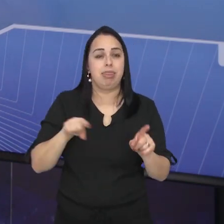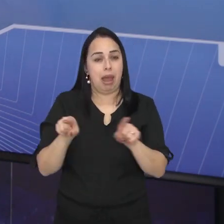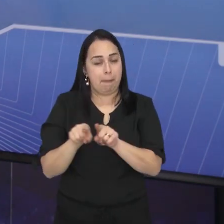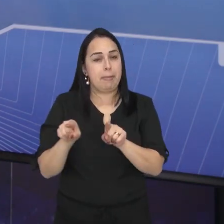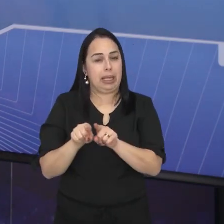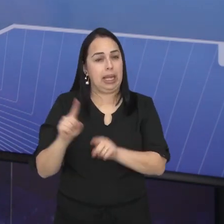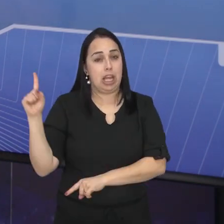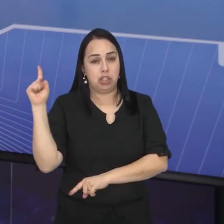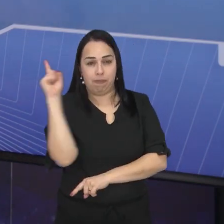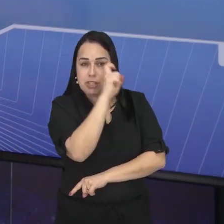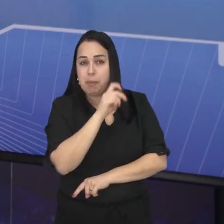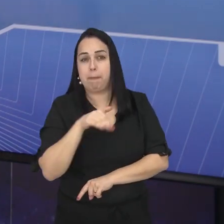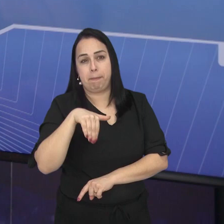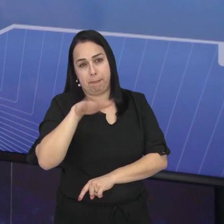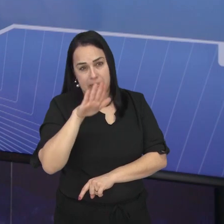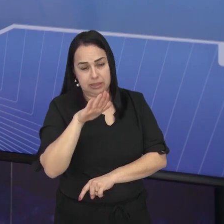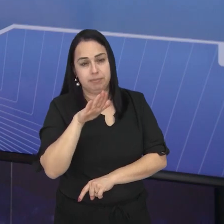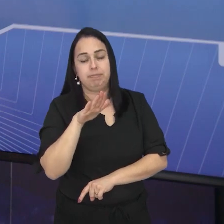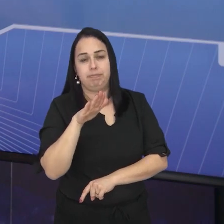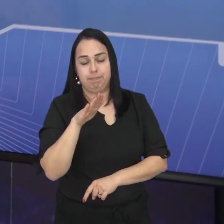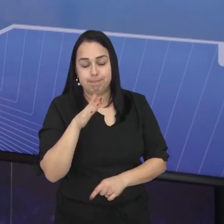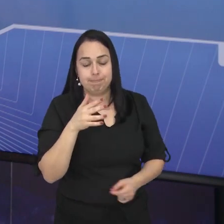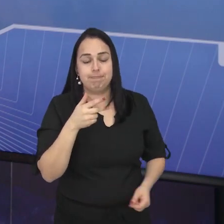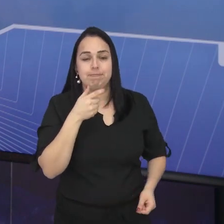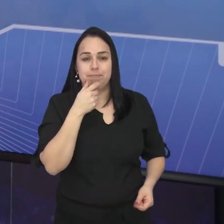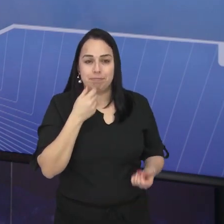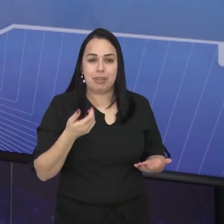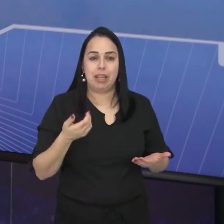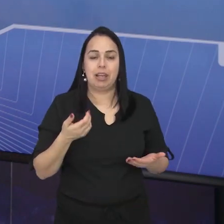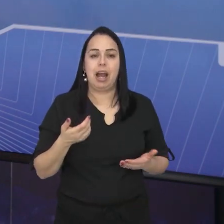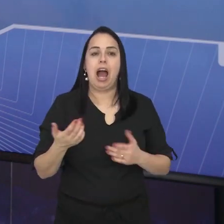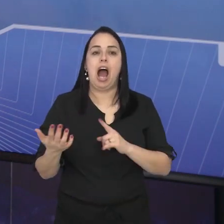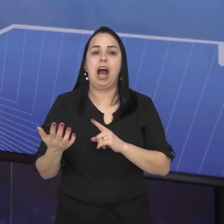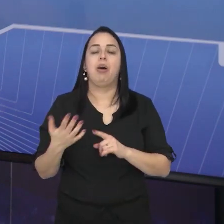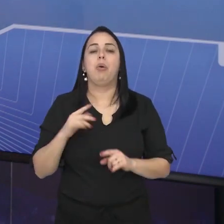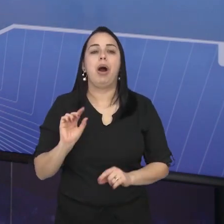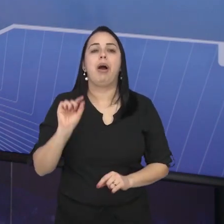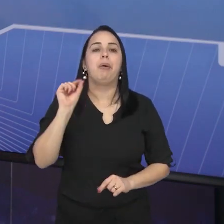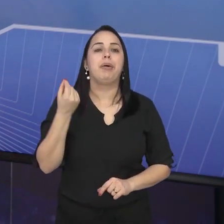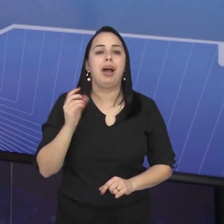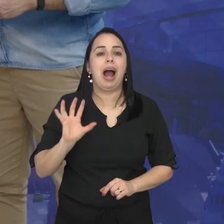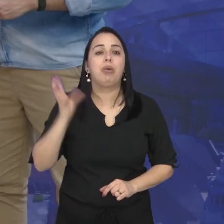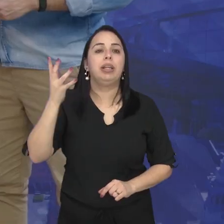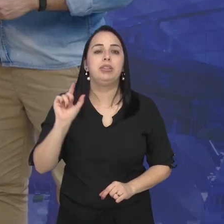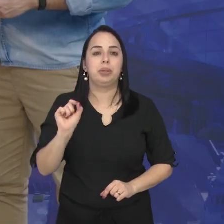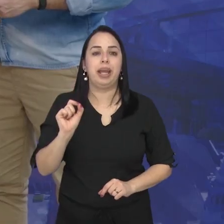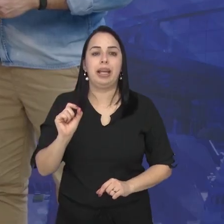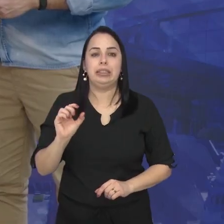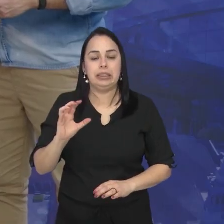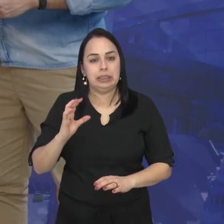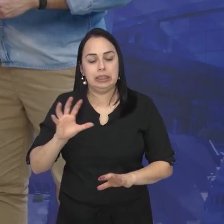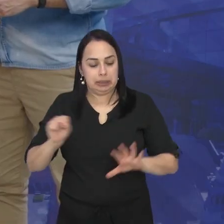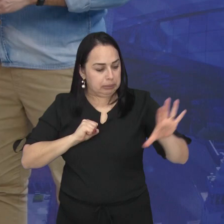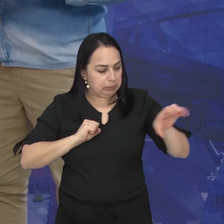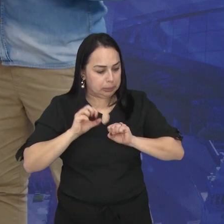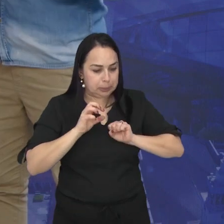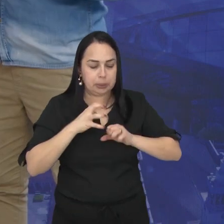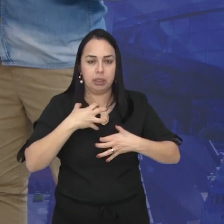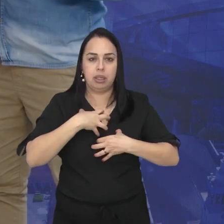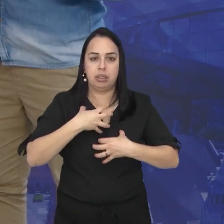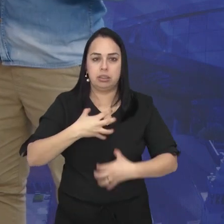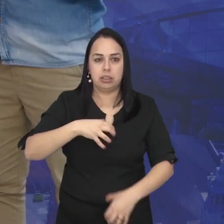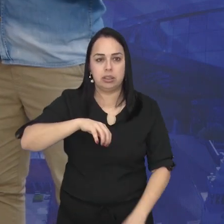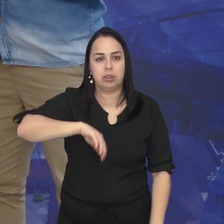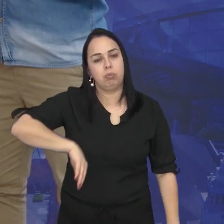disso, também acaba complicando, né, acaba ajudando a contribuir para esses sintomas, né, para